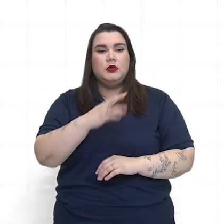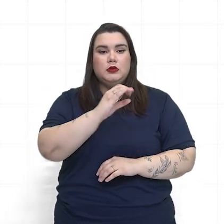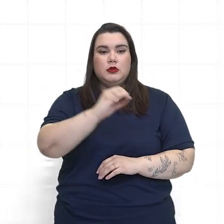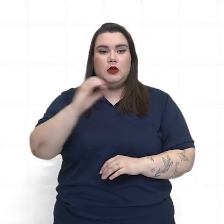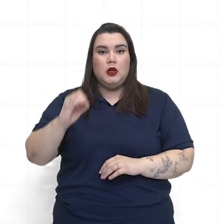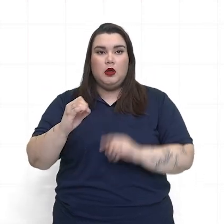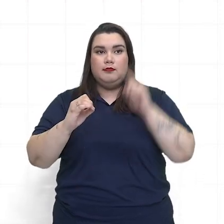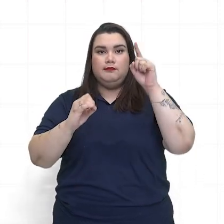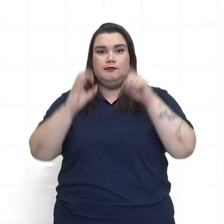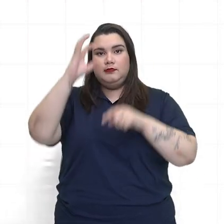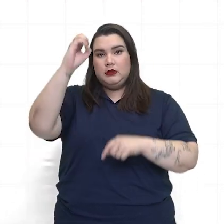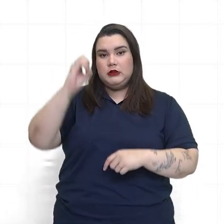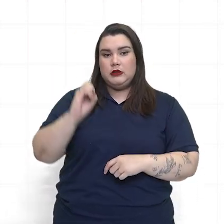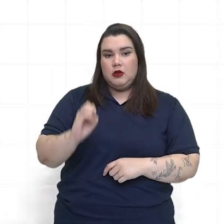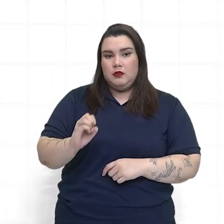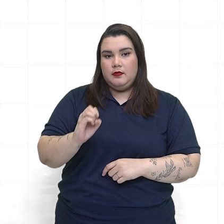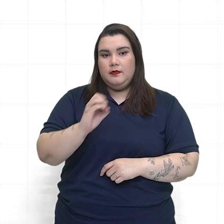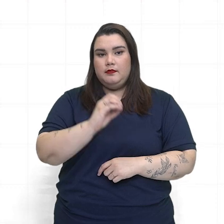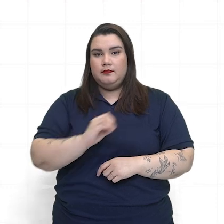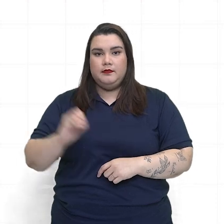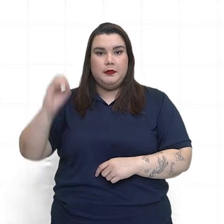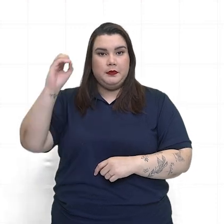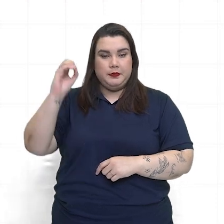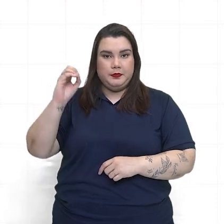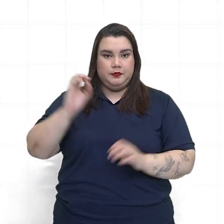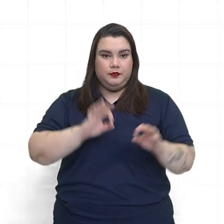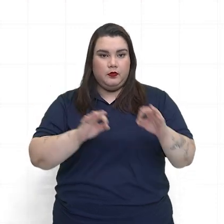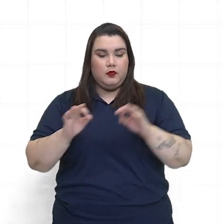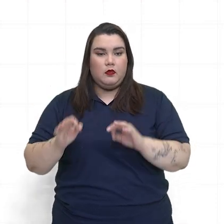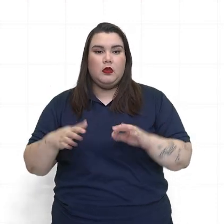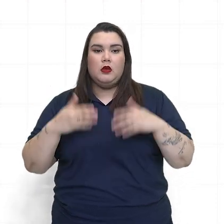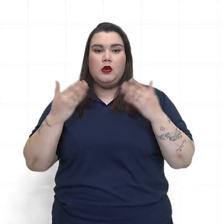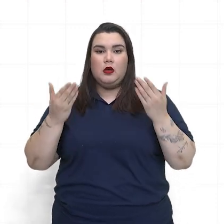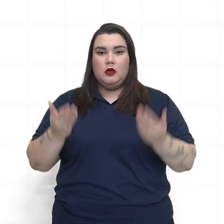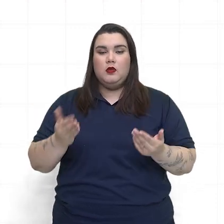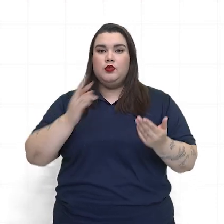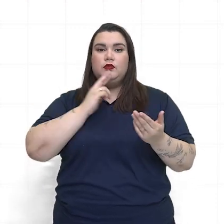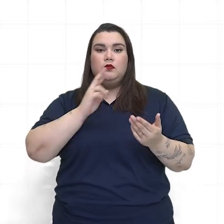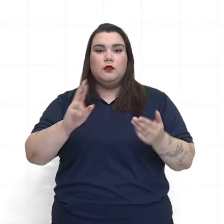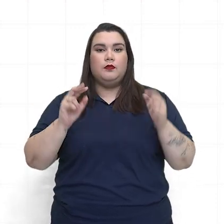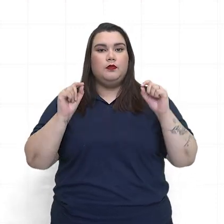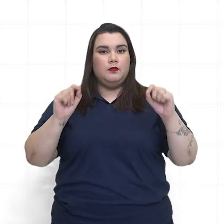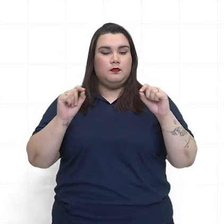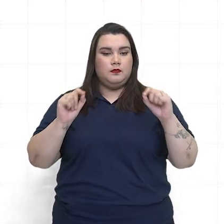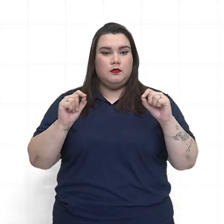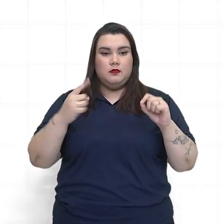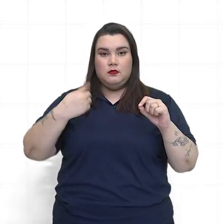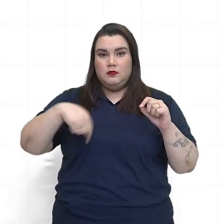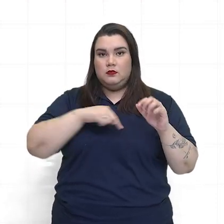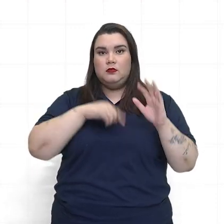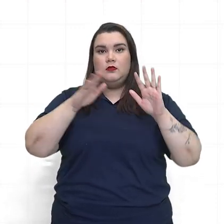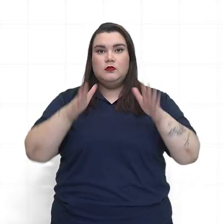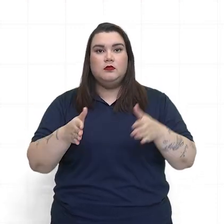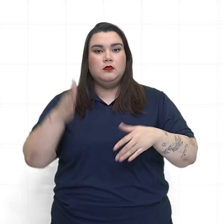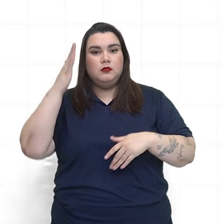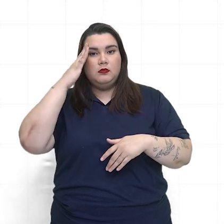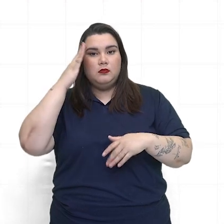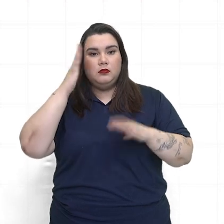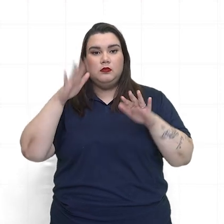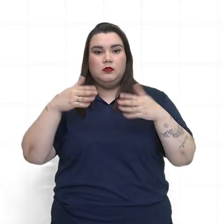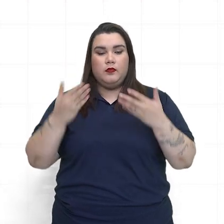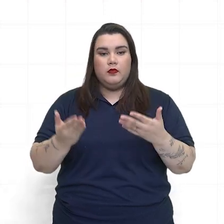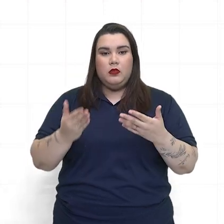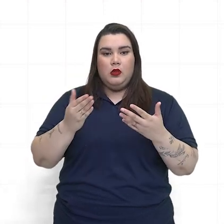dá 0, baixa outro 0, esse 0 sobe. Portanto, olha, se nós já temos, então, quanto é